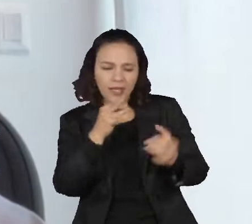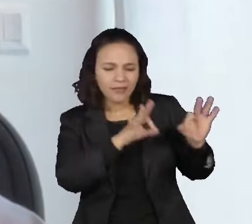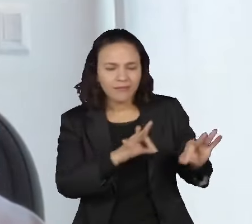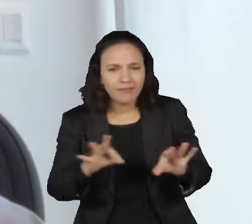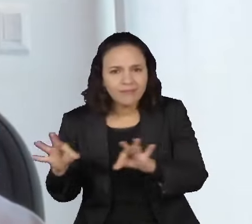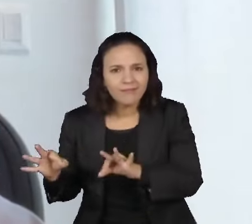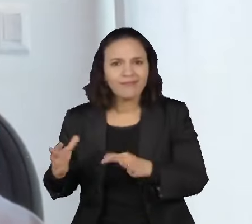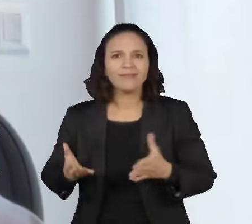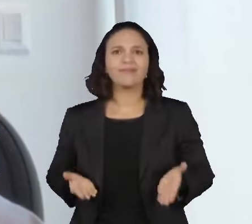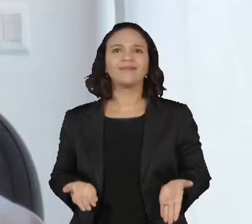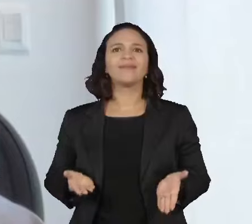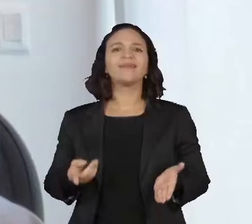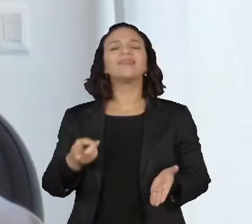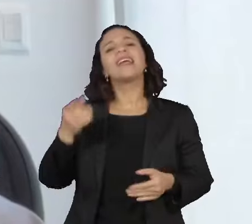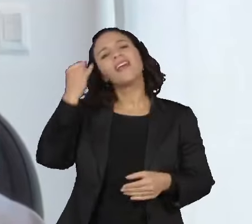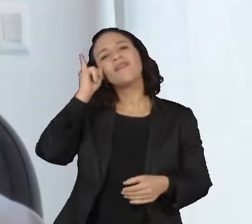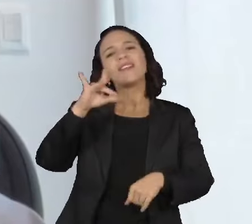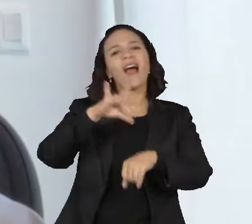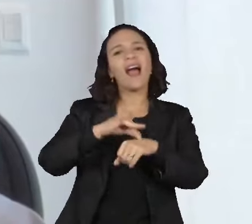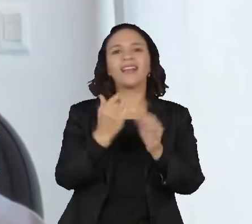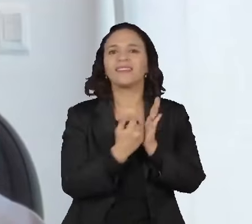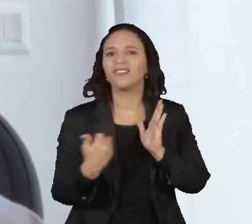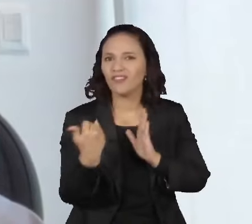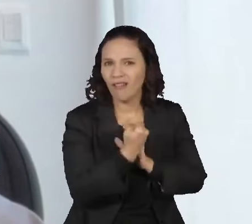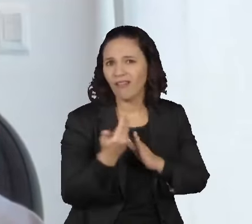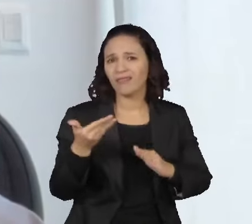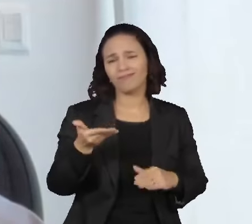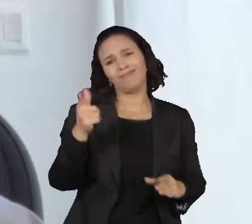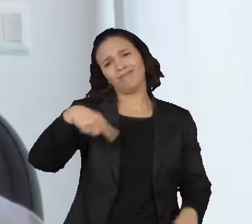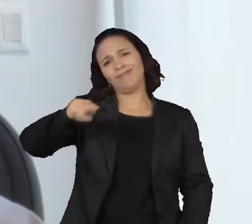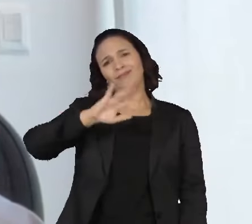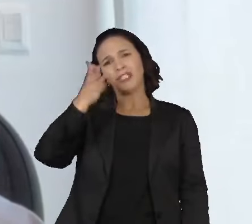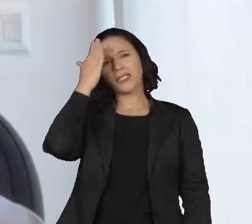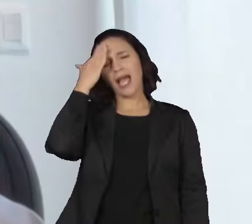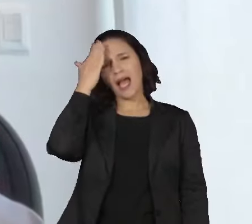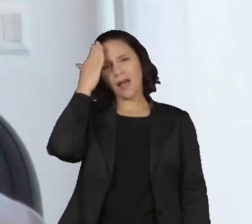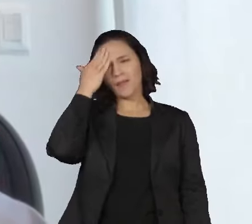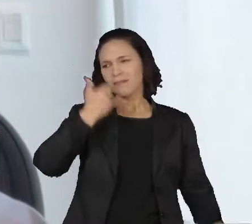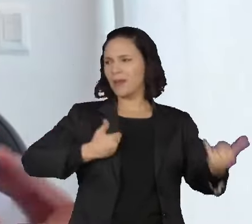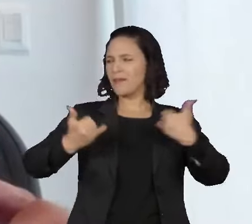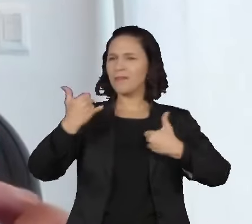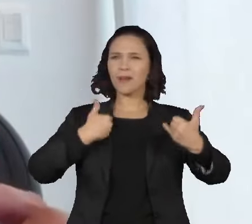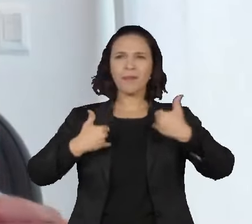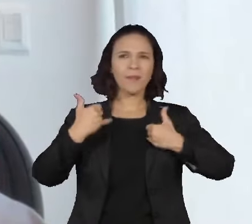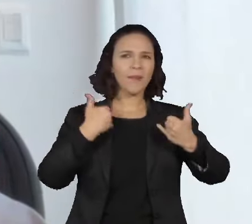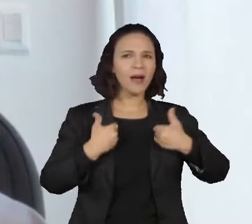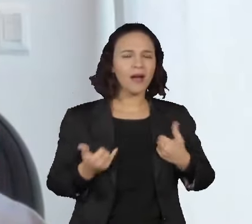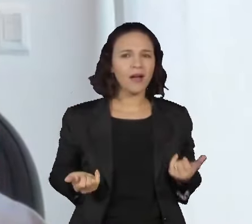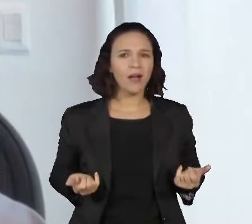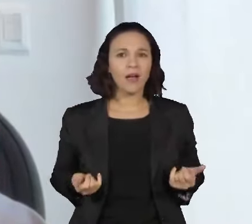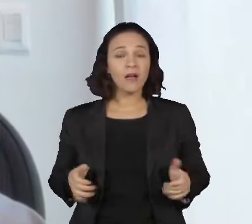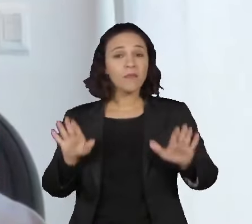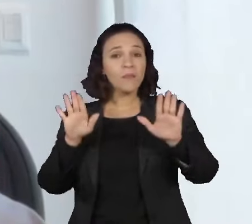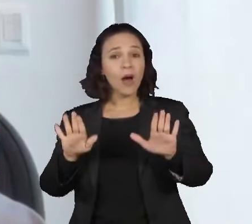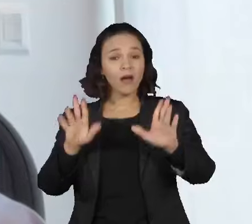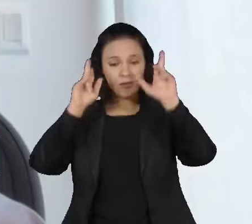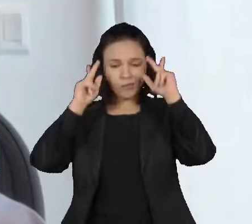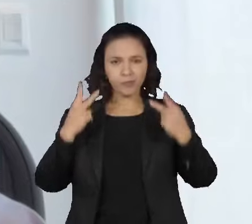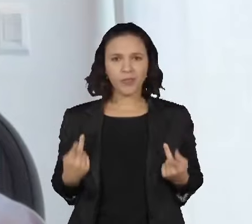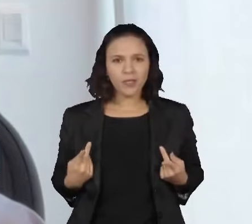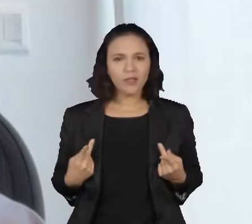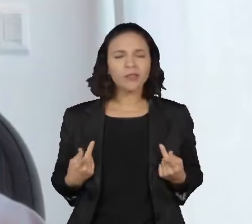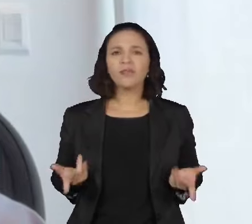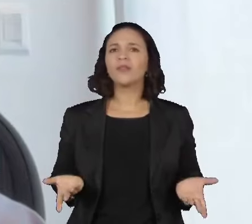coisas naturais, sem comer muita carne. Isso é uma coisa que a gente está sempre escutando. Mas eu acho que o ser humano